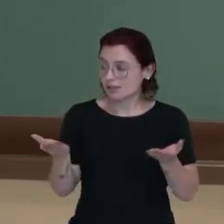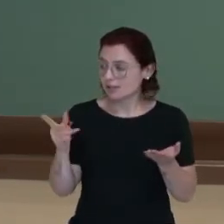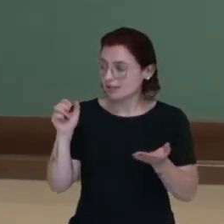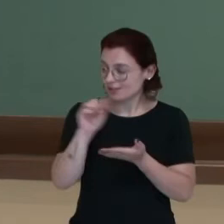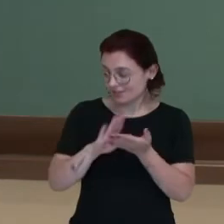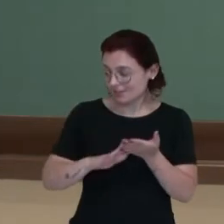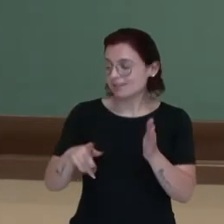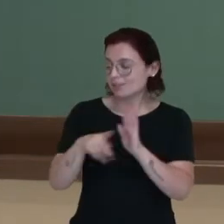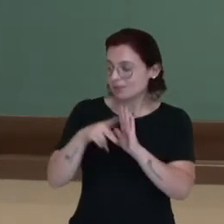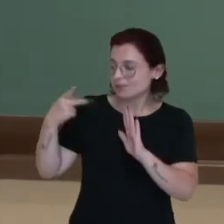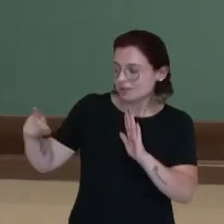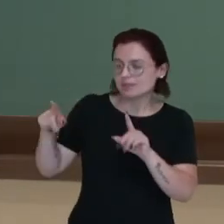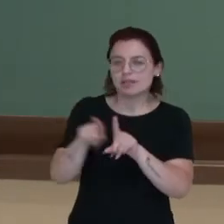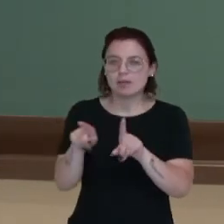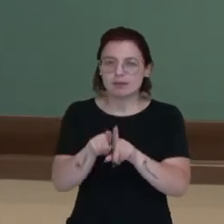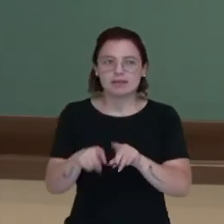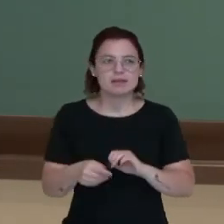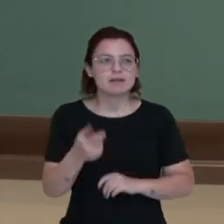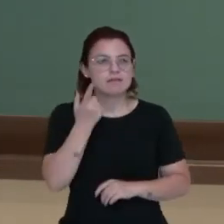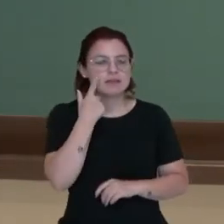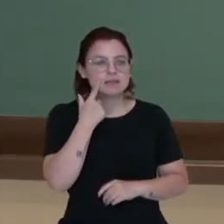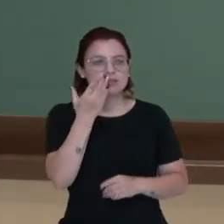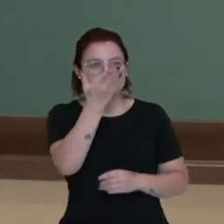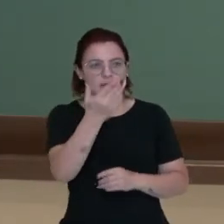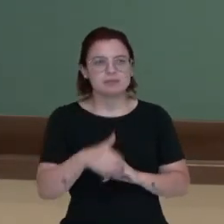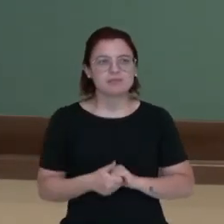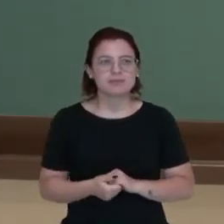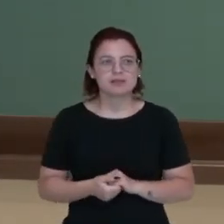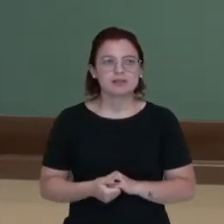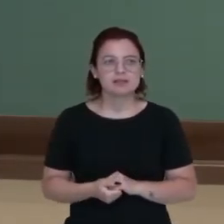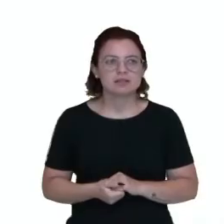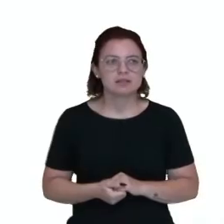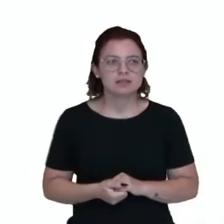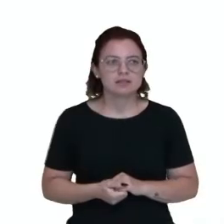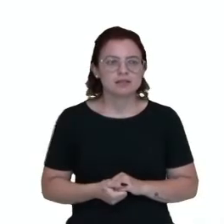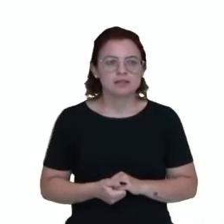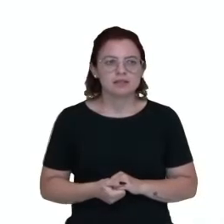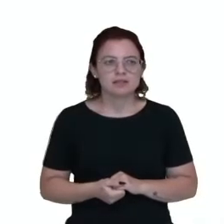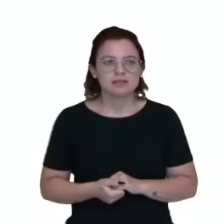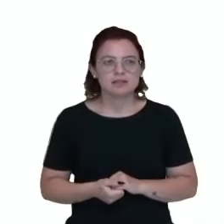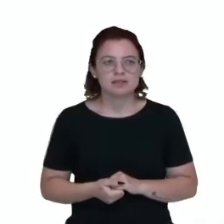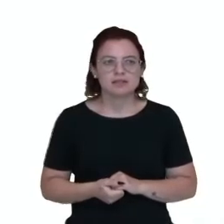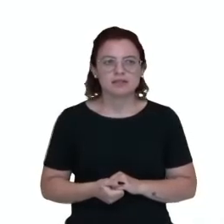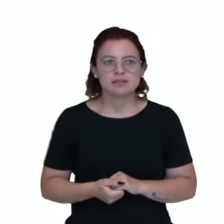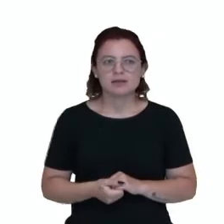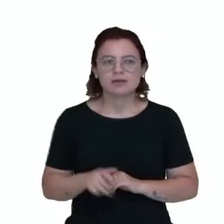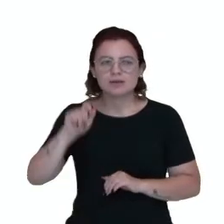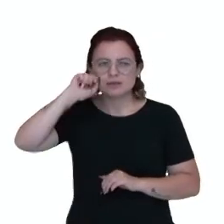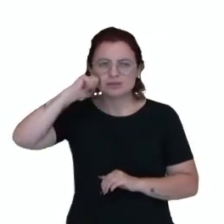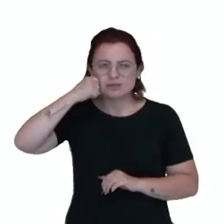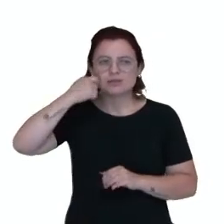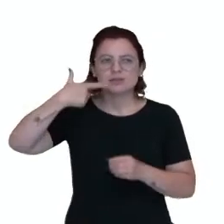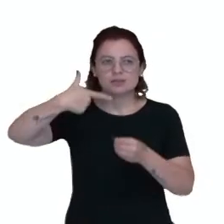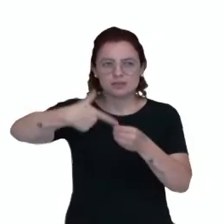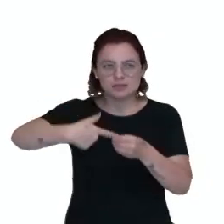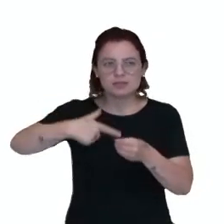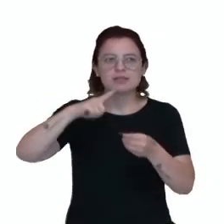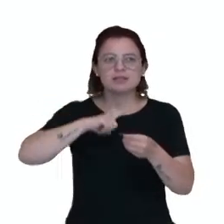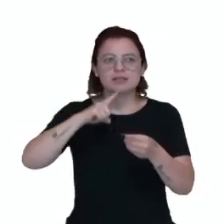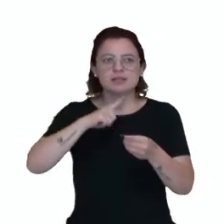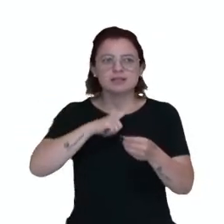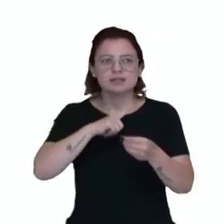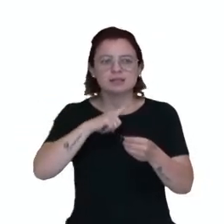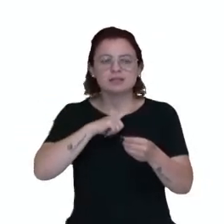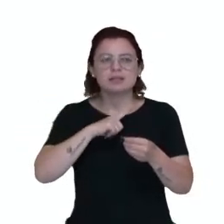seria diferente. Veja aqui comigo, pense aqui comigo nesta atividade aqui, ó. O diesel é um excelente